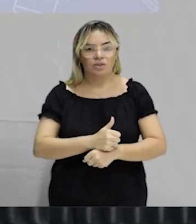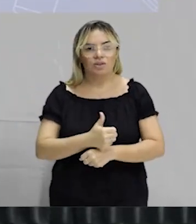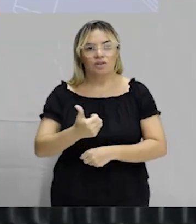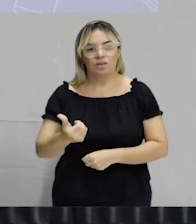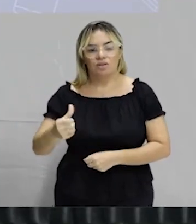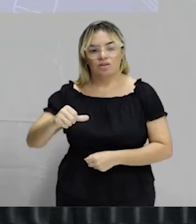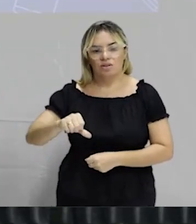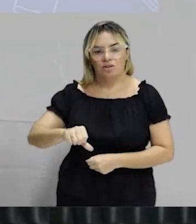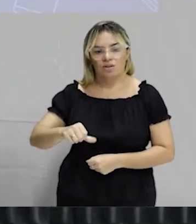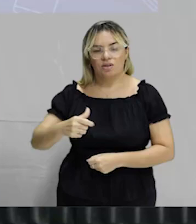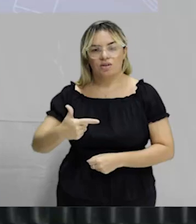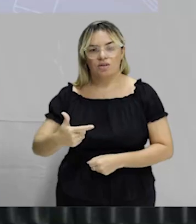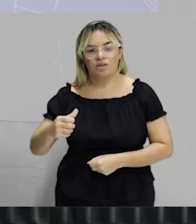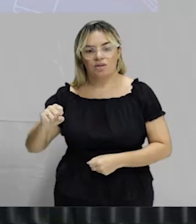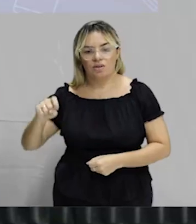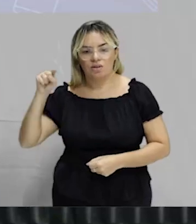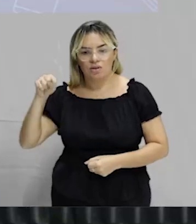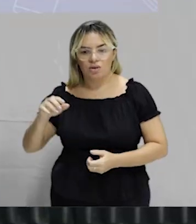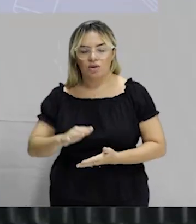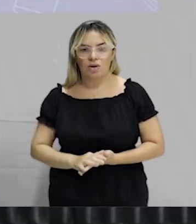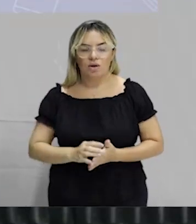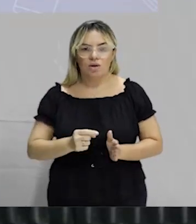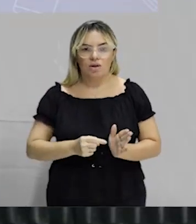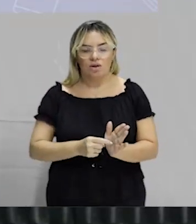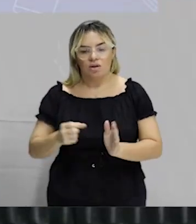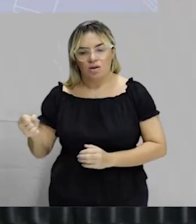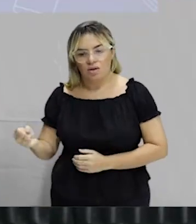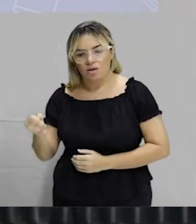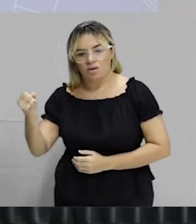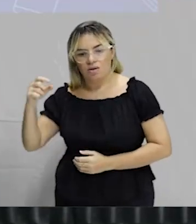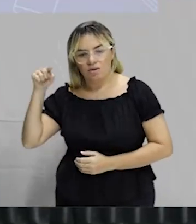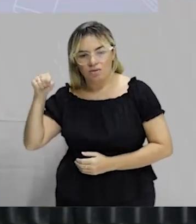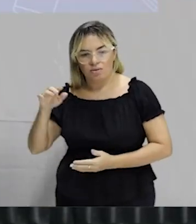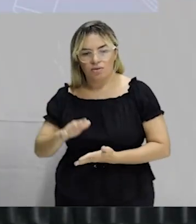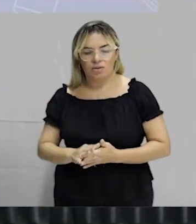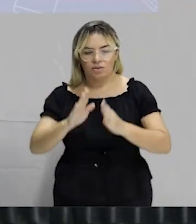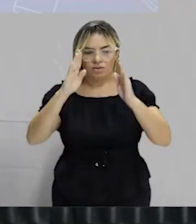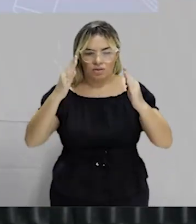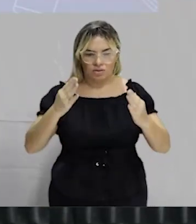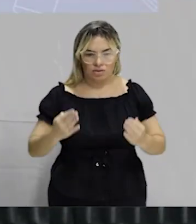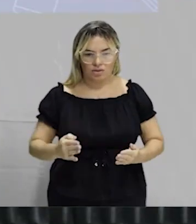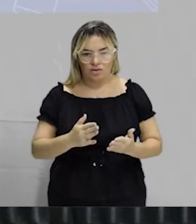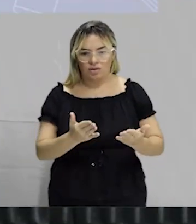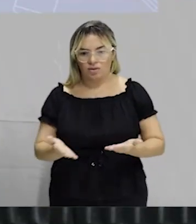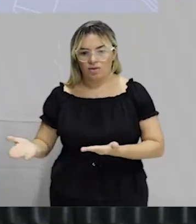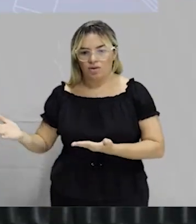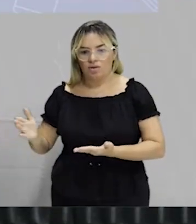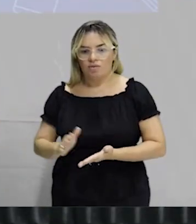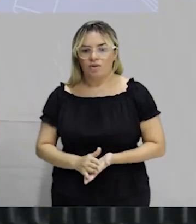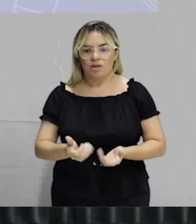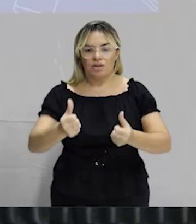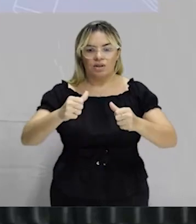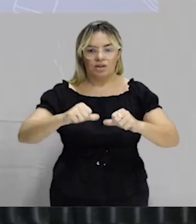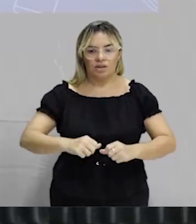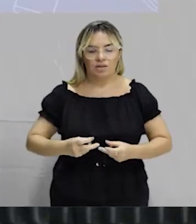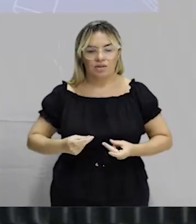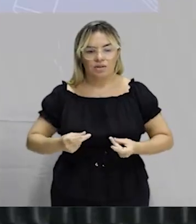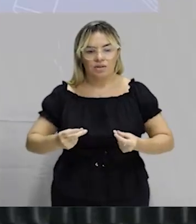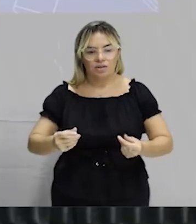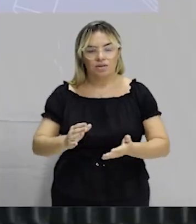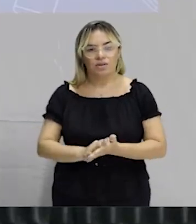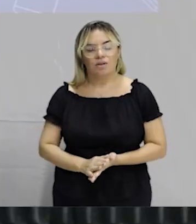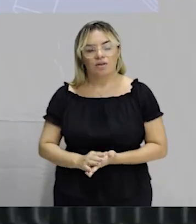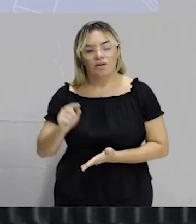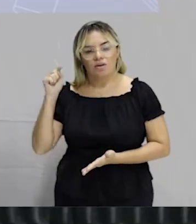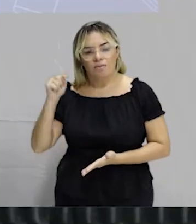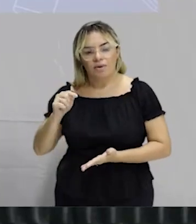foi a crise financeira, detonada pela quebra da Bolsa de Nova York. Olha só o que ele está